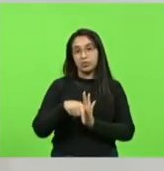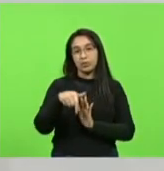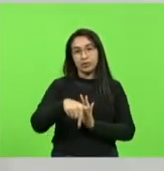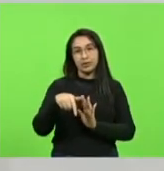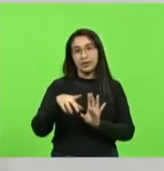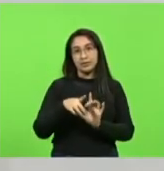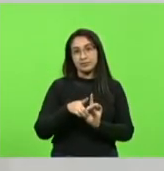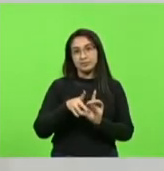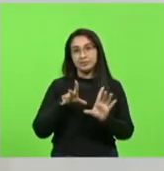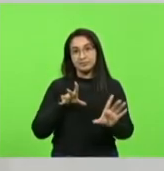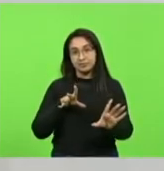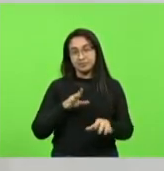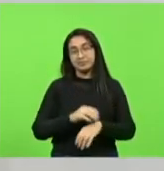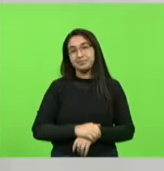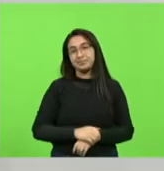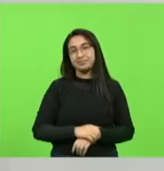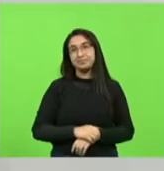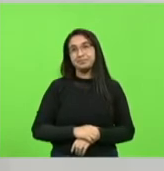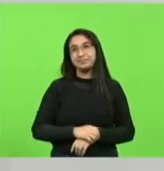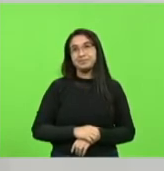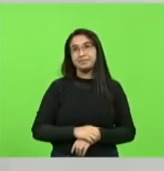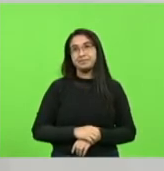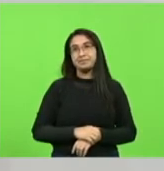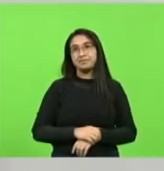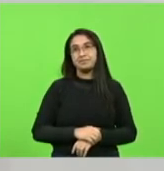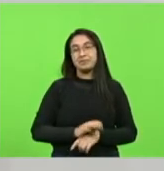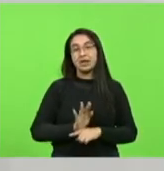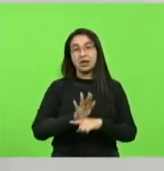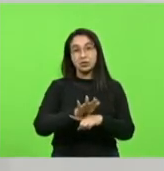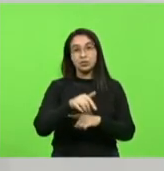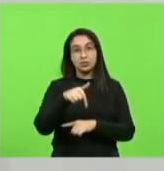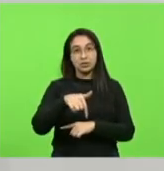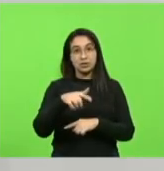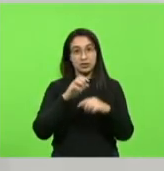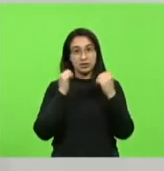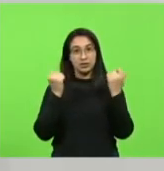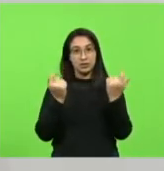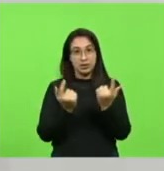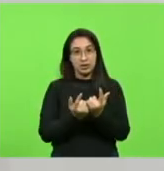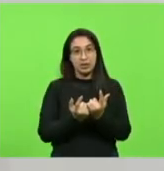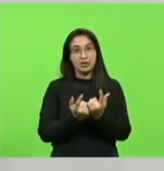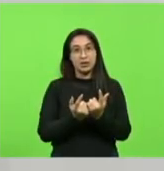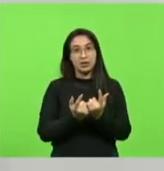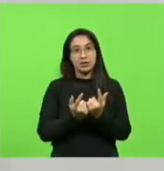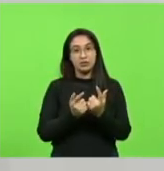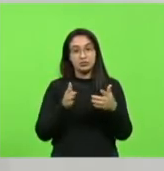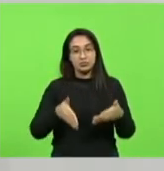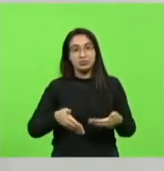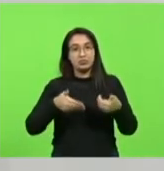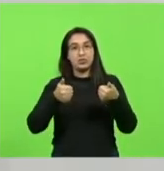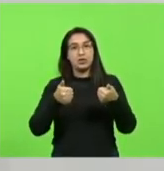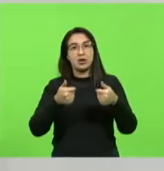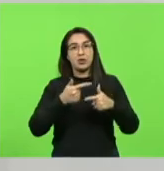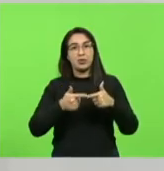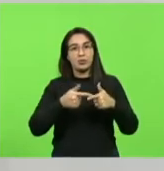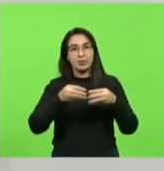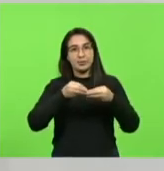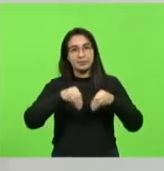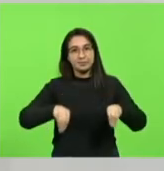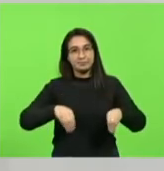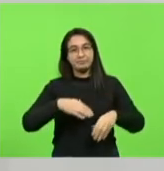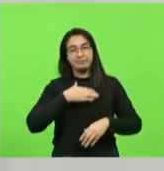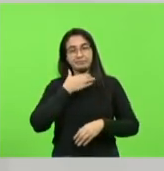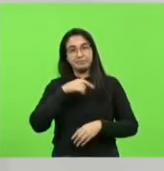inegável a contribuição do parlamento catarinense para a superação de crises no estado,